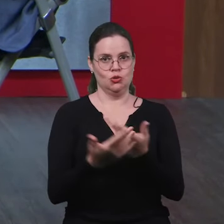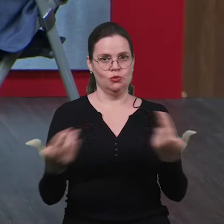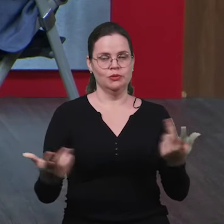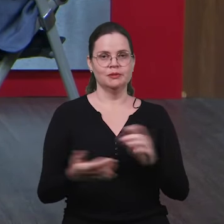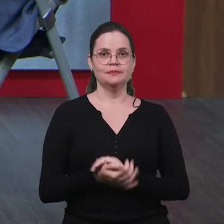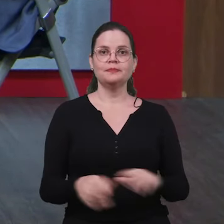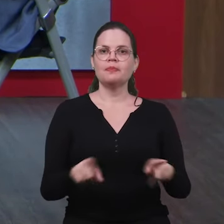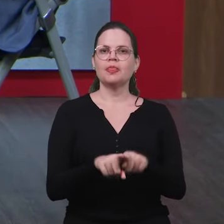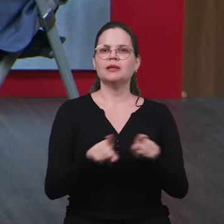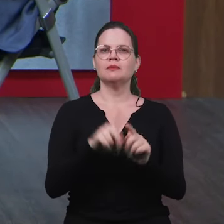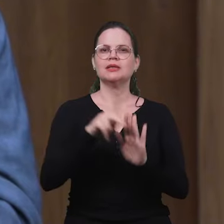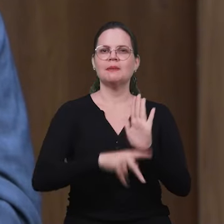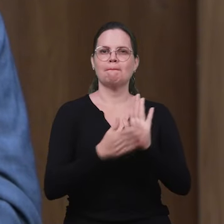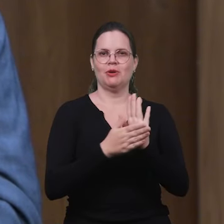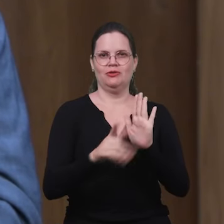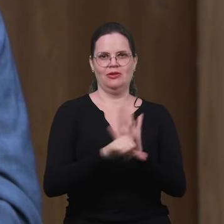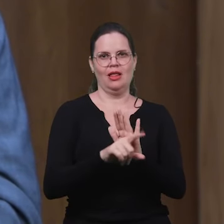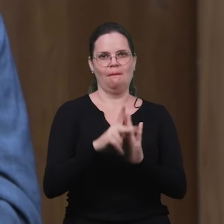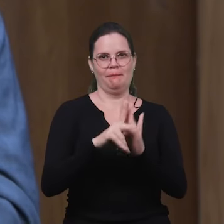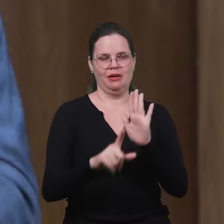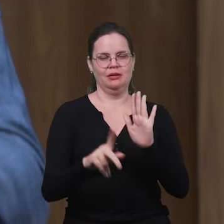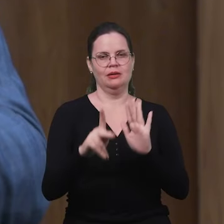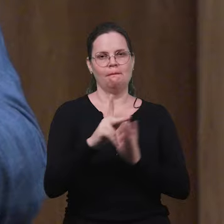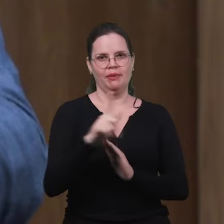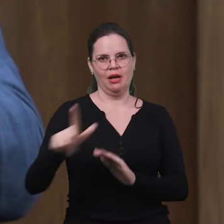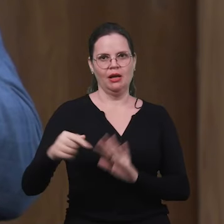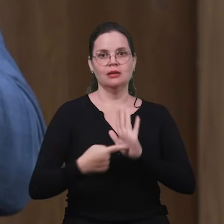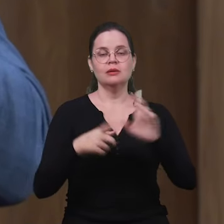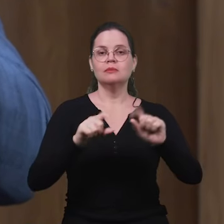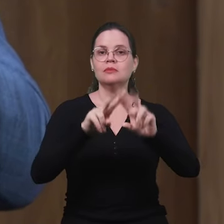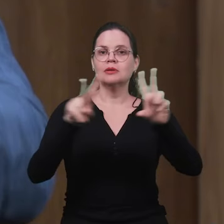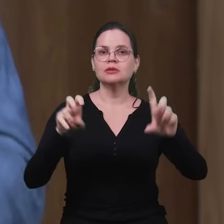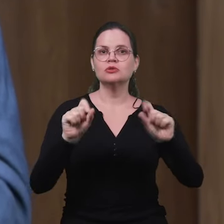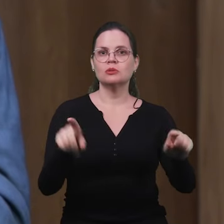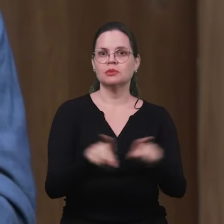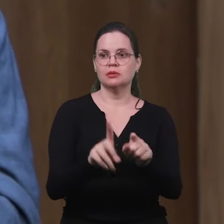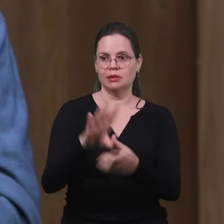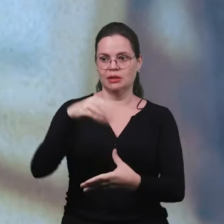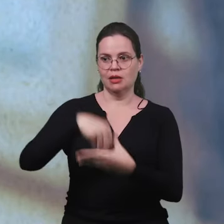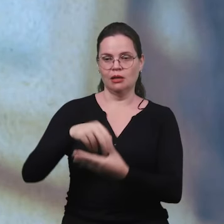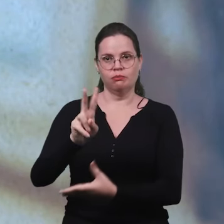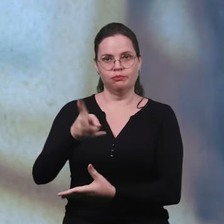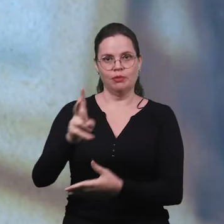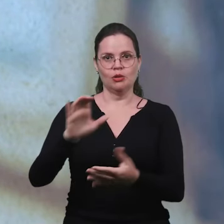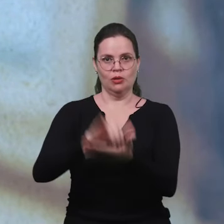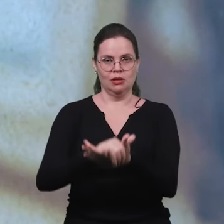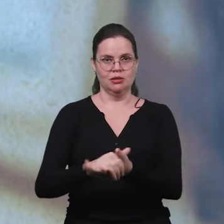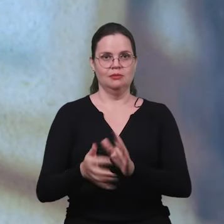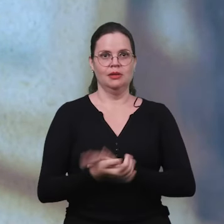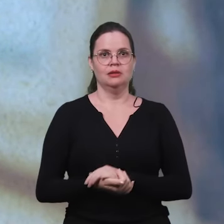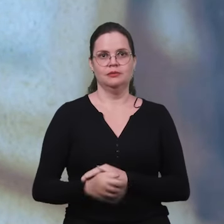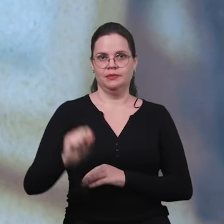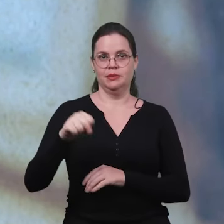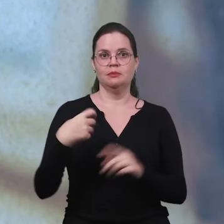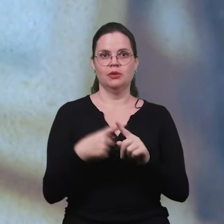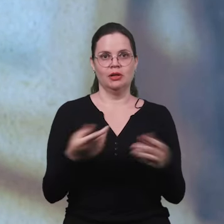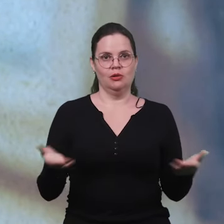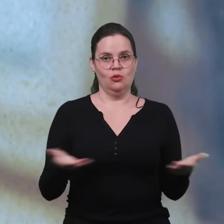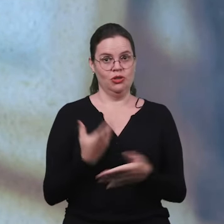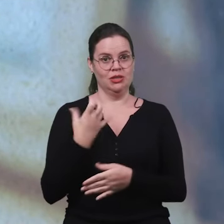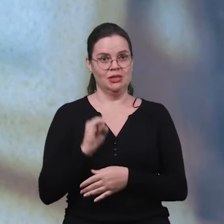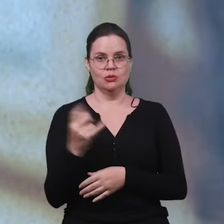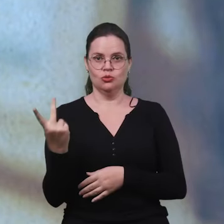traz uma possibilidade de você fazer essa alteração, né, dentro na constância do casamento. Sim, e inclusive assim, facilitando, porque